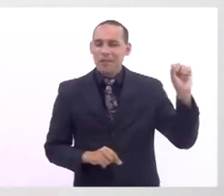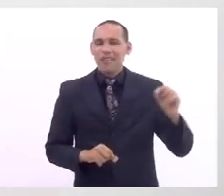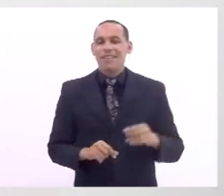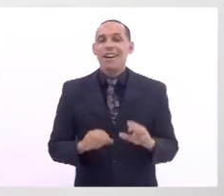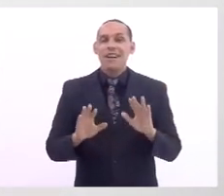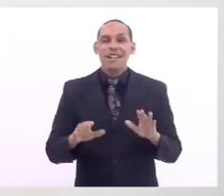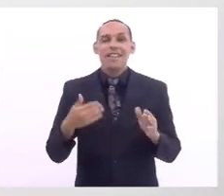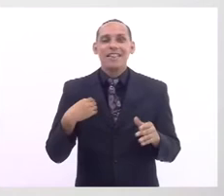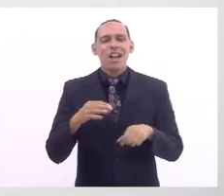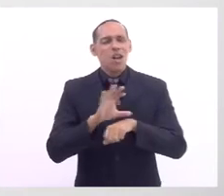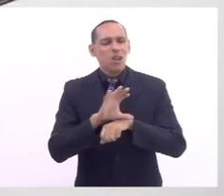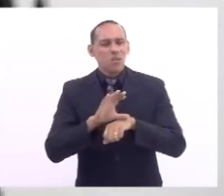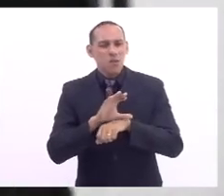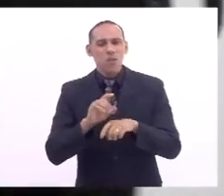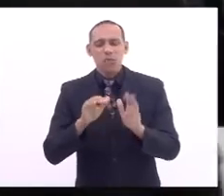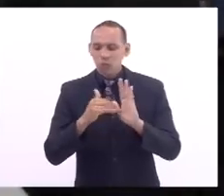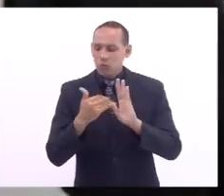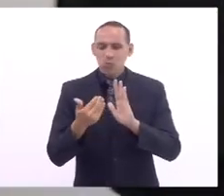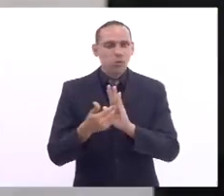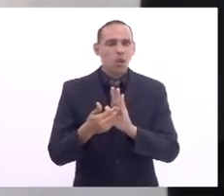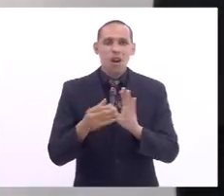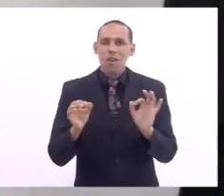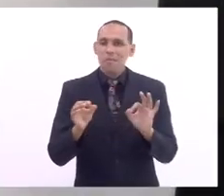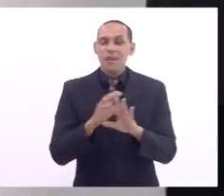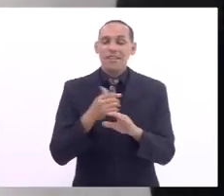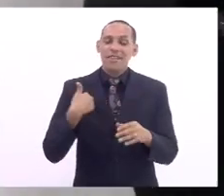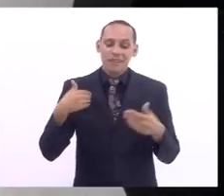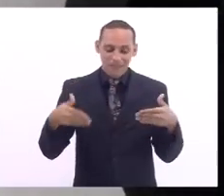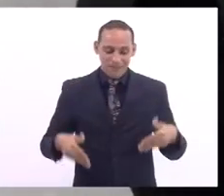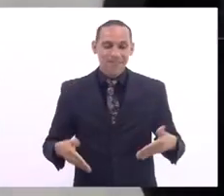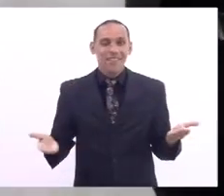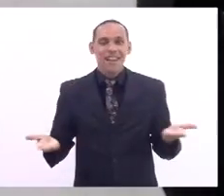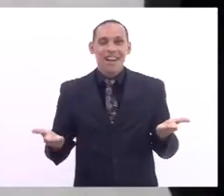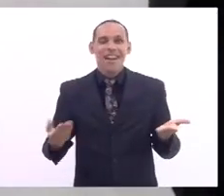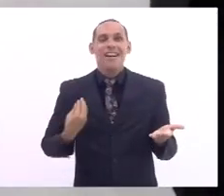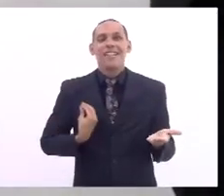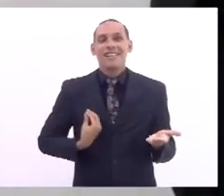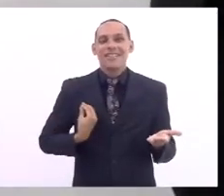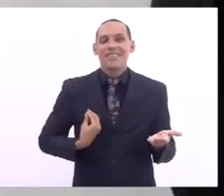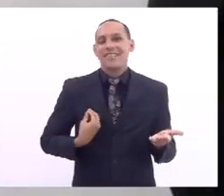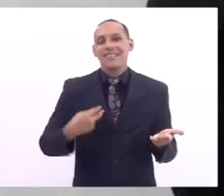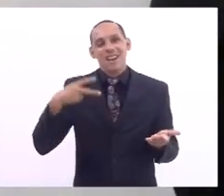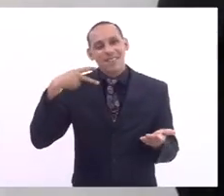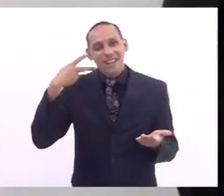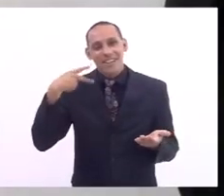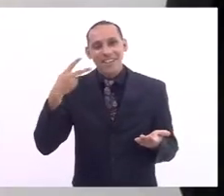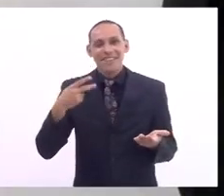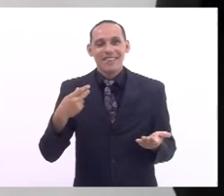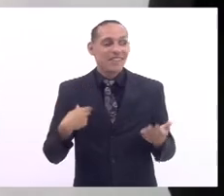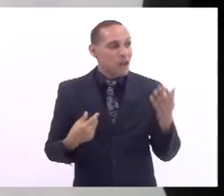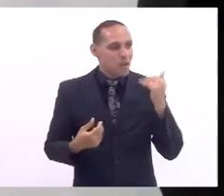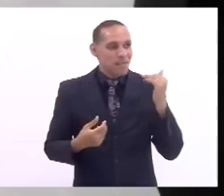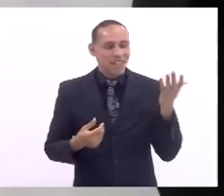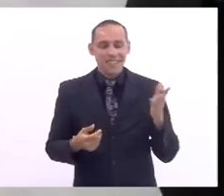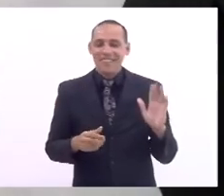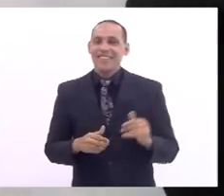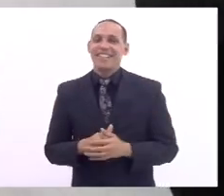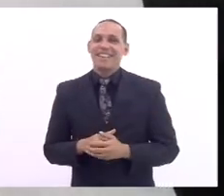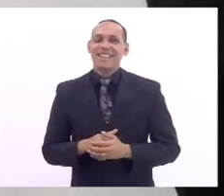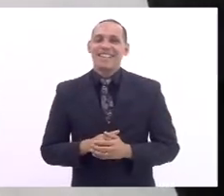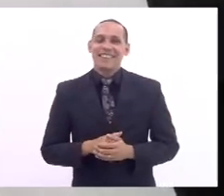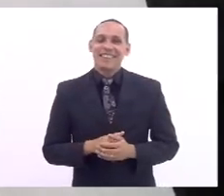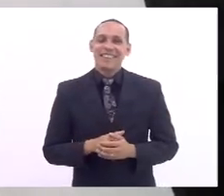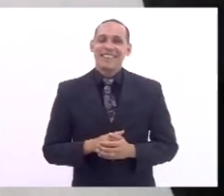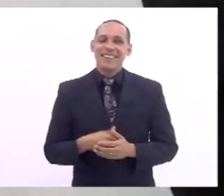mas enfim Fiz aquele curso todinho e cá estou eu como Vereador vamos ver agora é